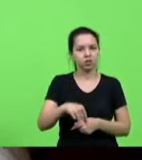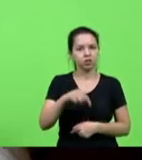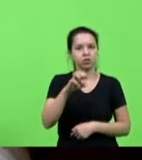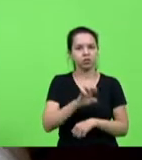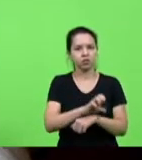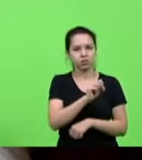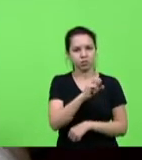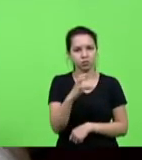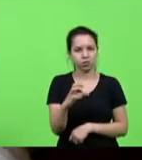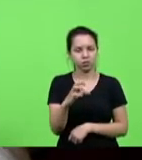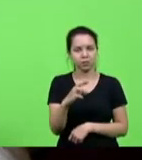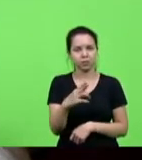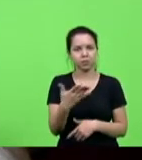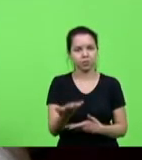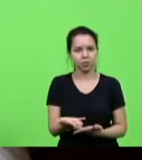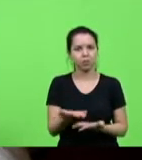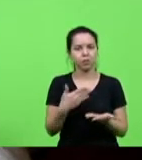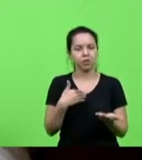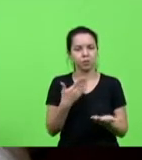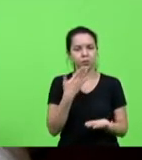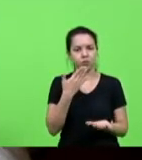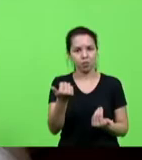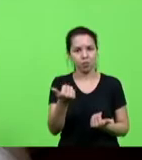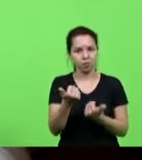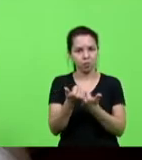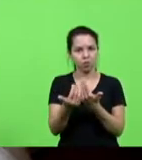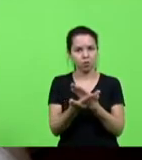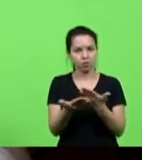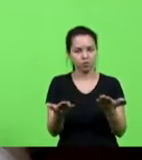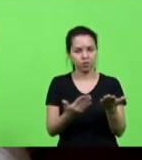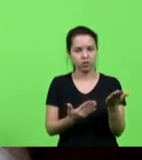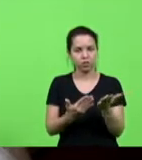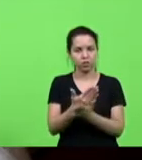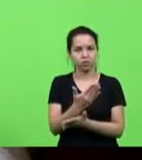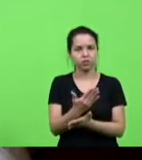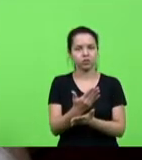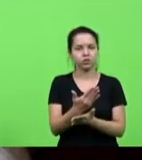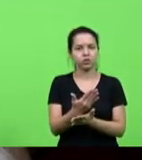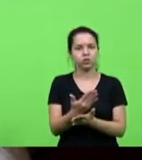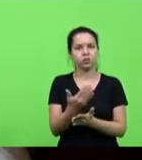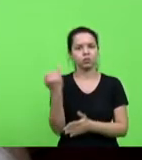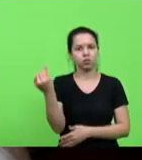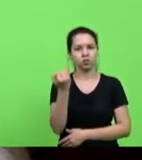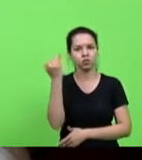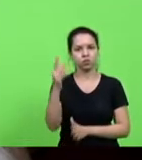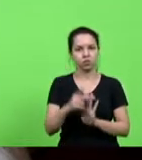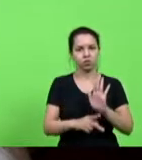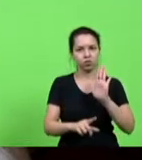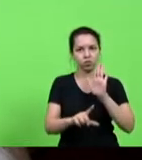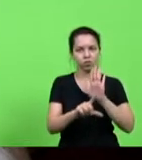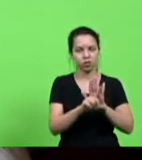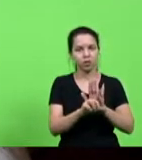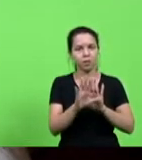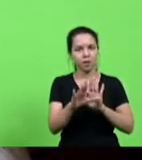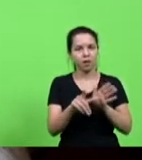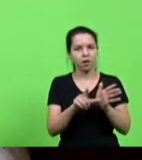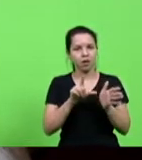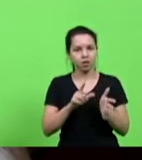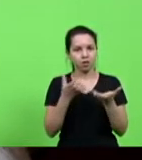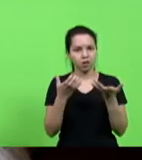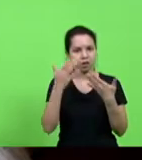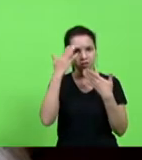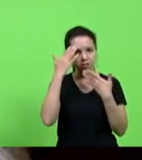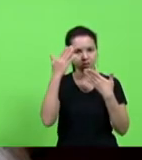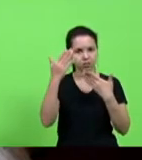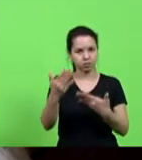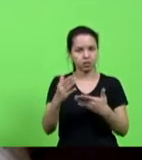venho aqui pedir o apoio de todos os senhores na aprovação desse importante projeto de lei, mas antes quero aqui agradecer